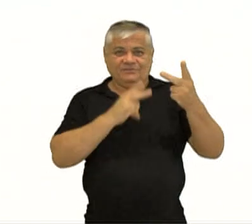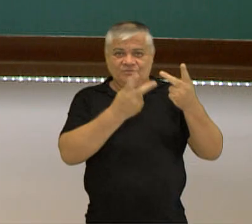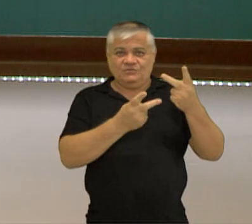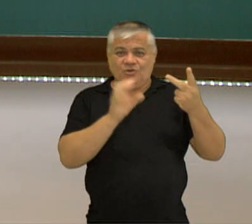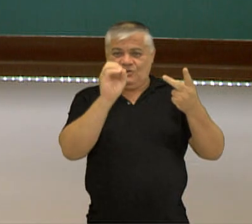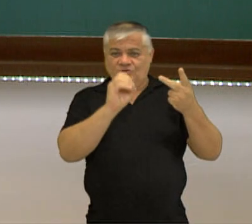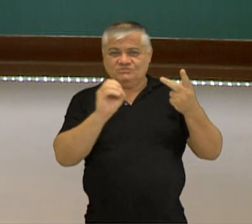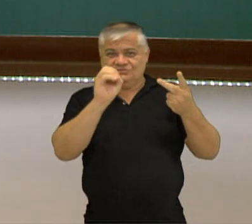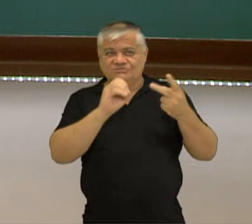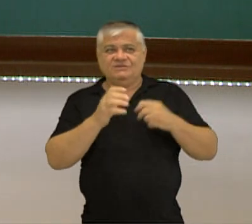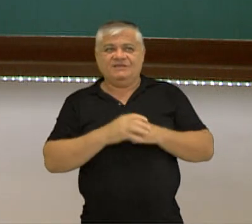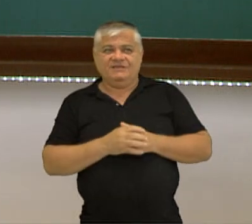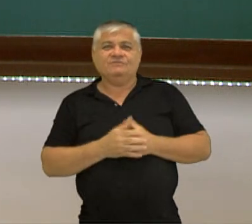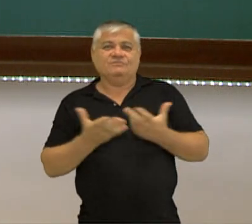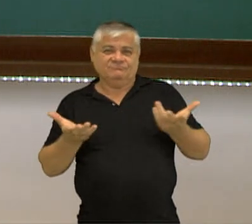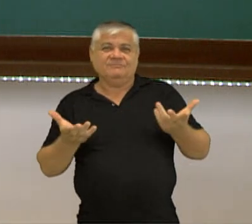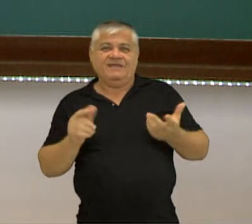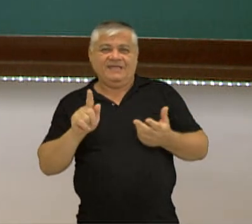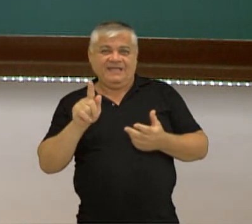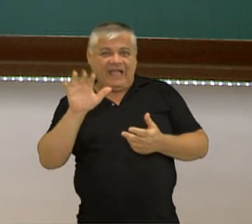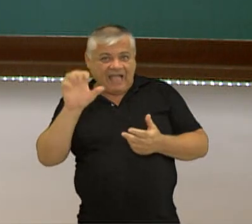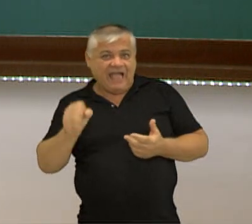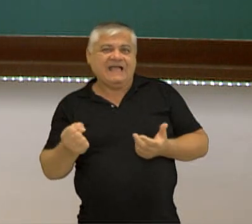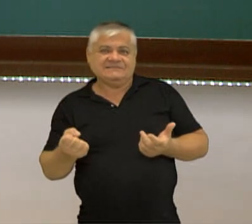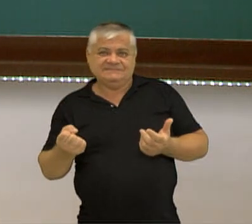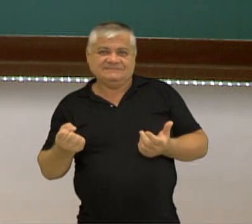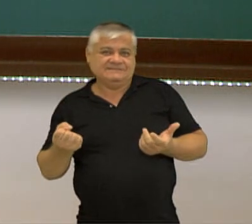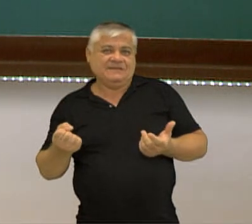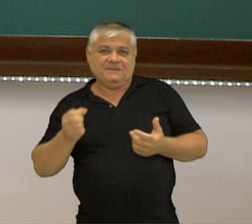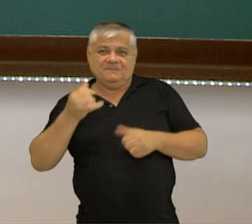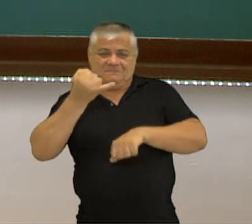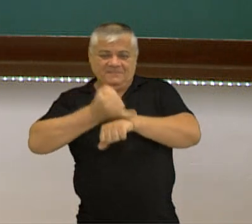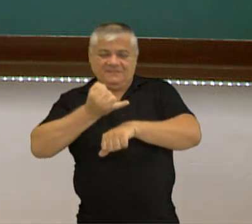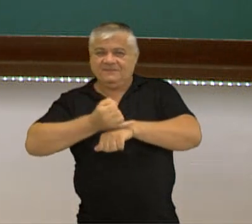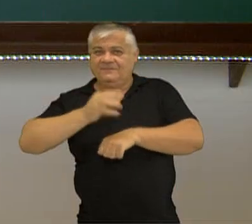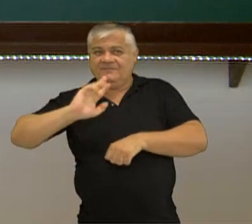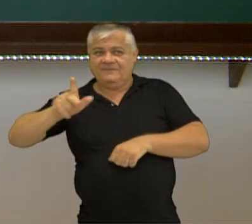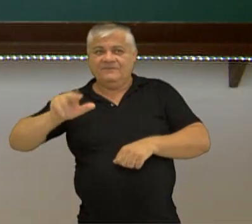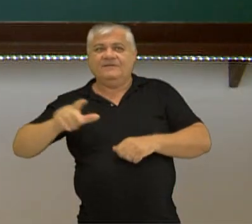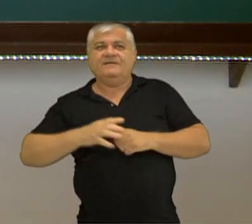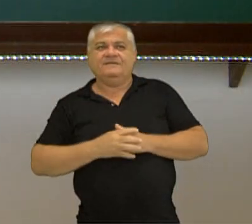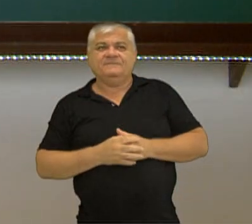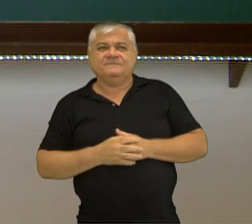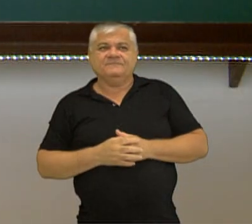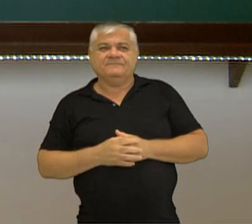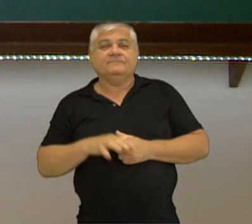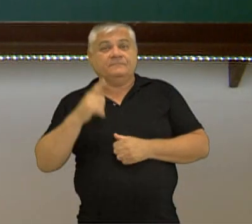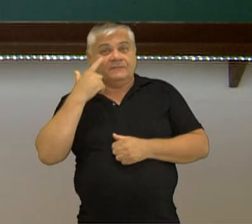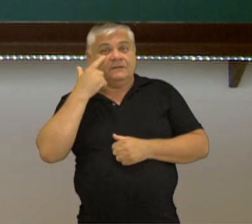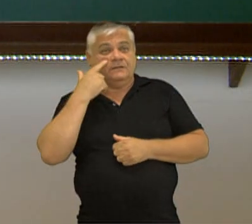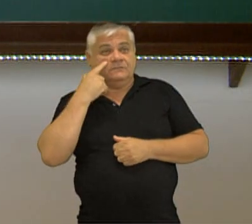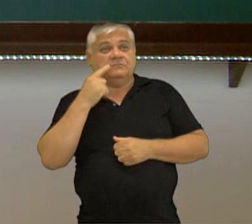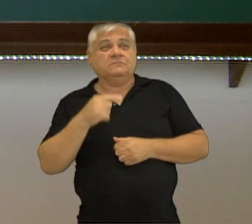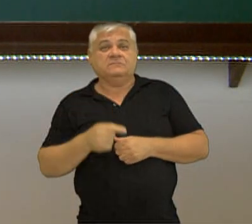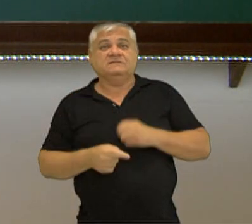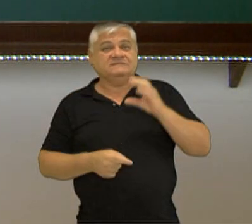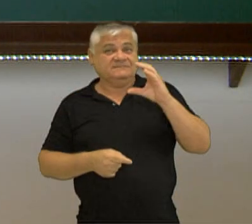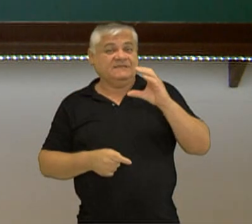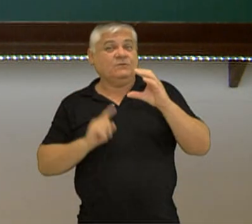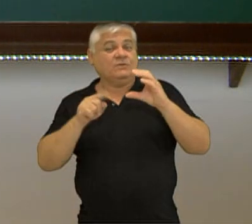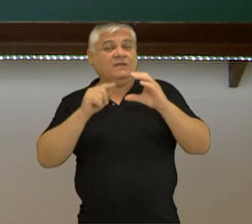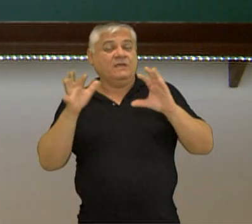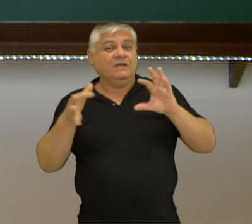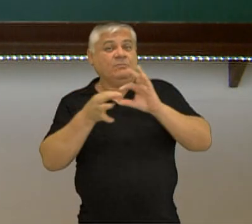não metais. Oxigênio também não são metais. Então, nessa ligação aqui, ela ocorre por